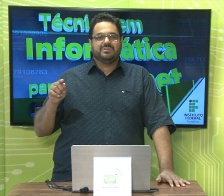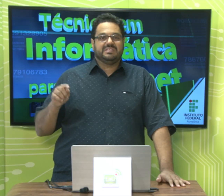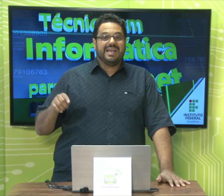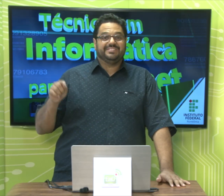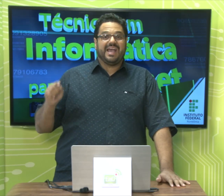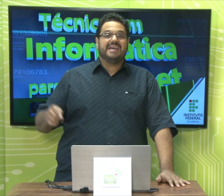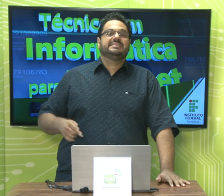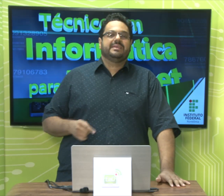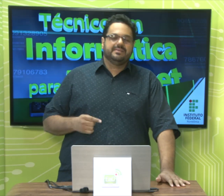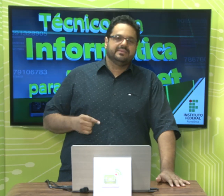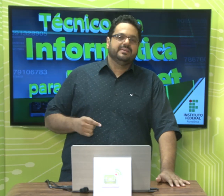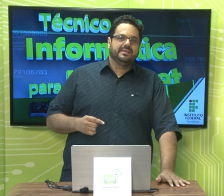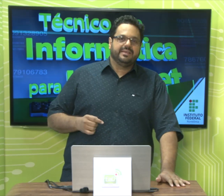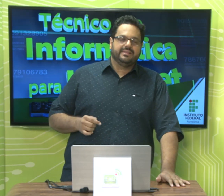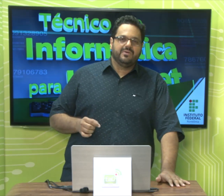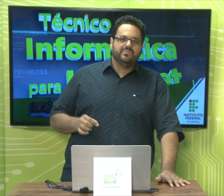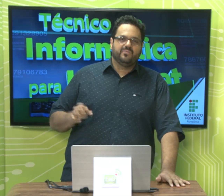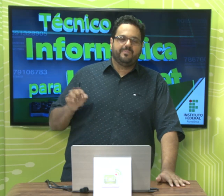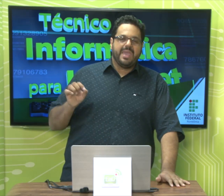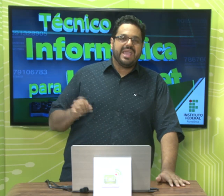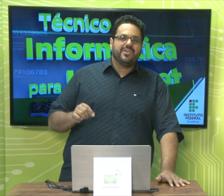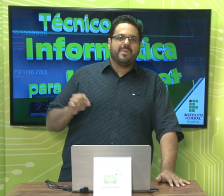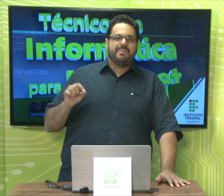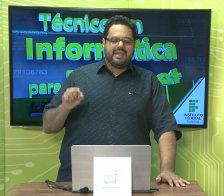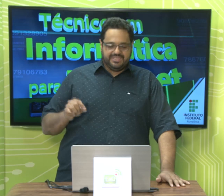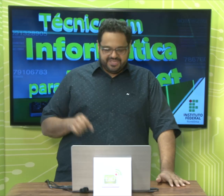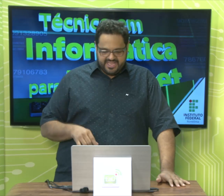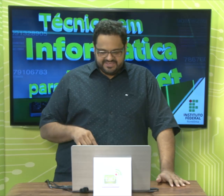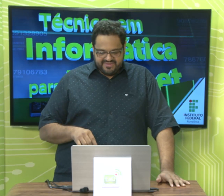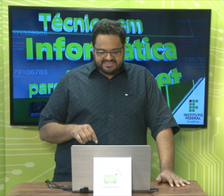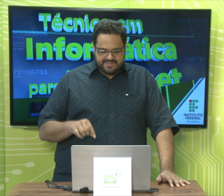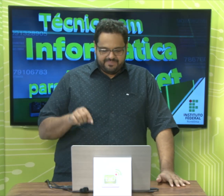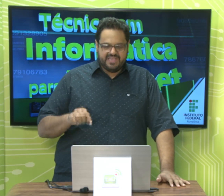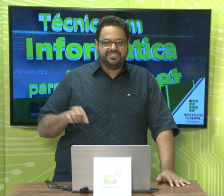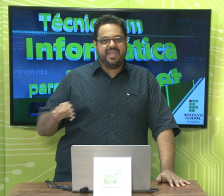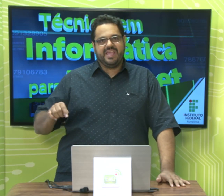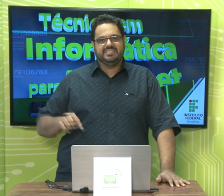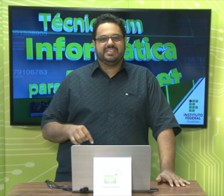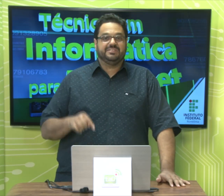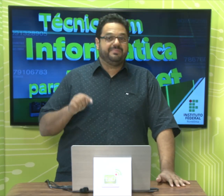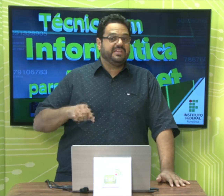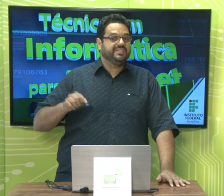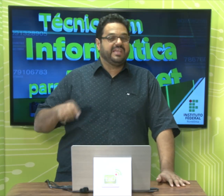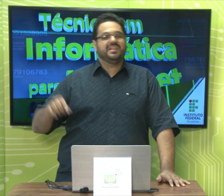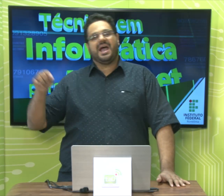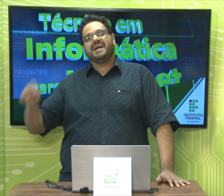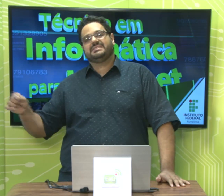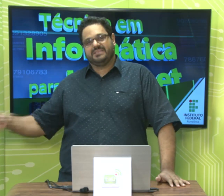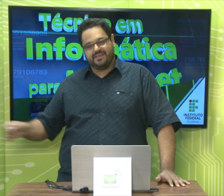é a velocidade AC. Então, pegue uma placa de rede, em vez de ser BGN, seja